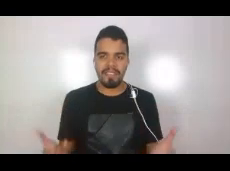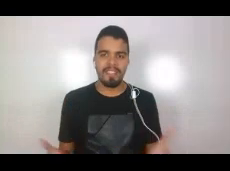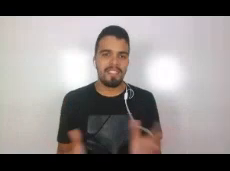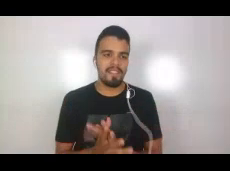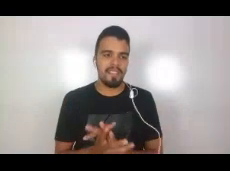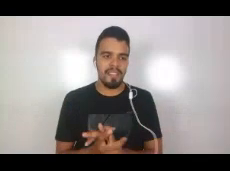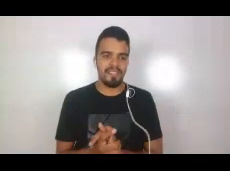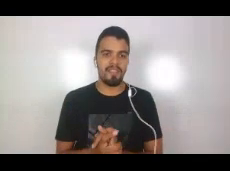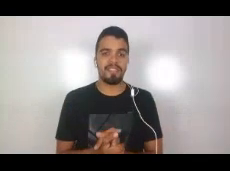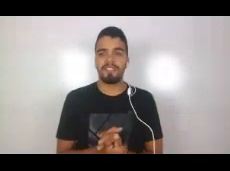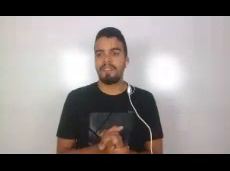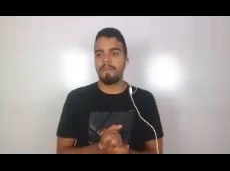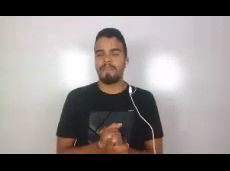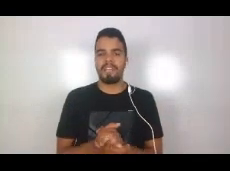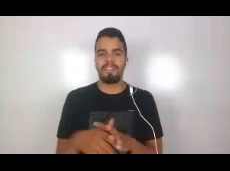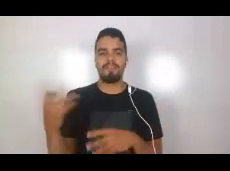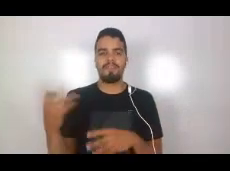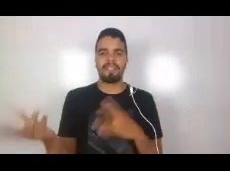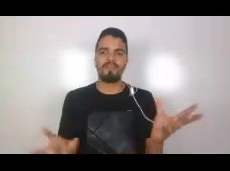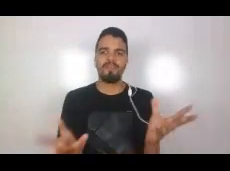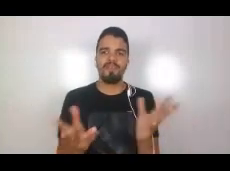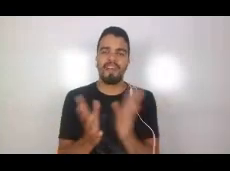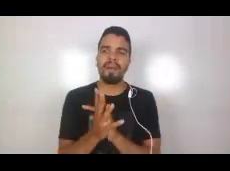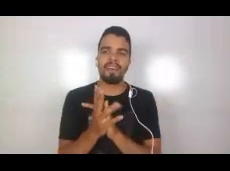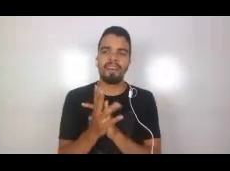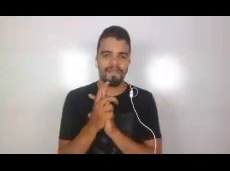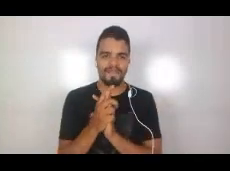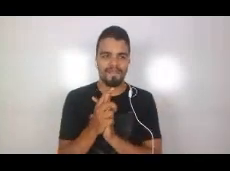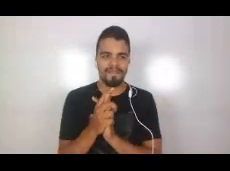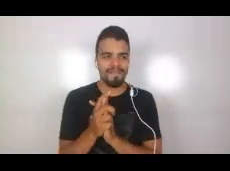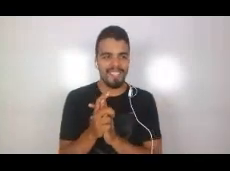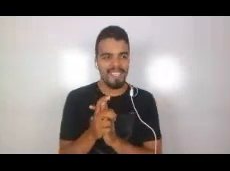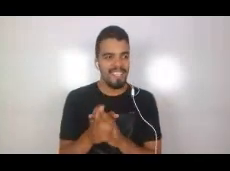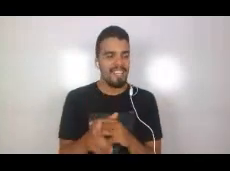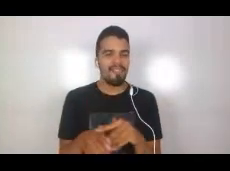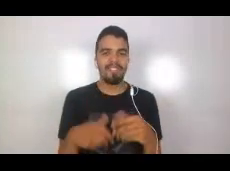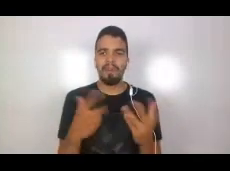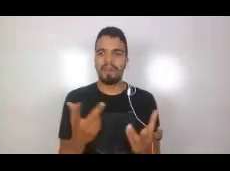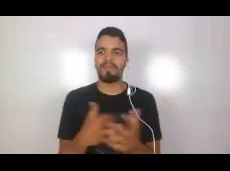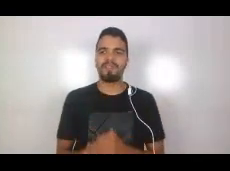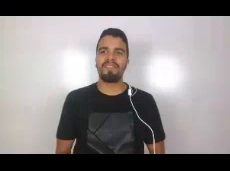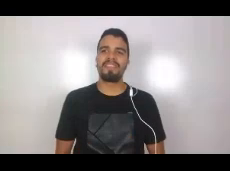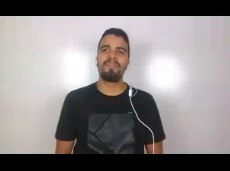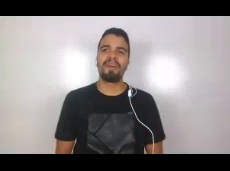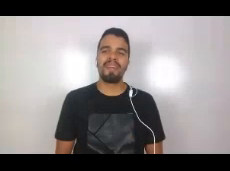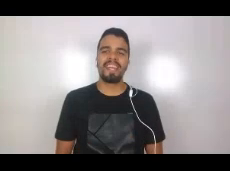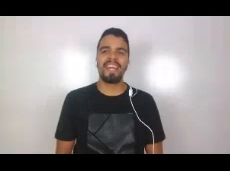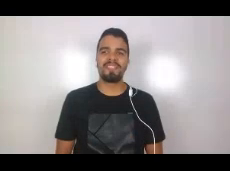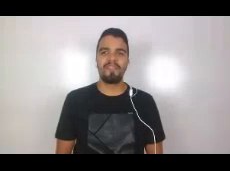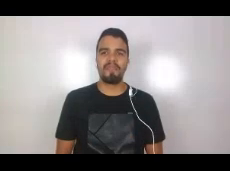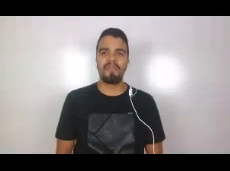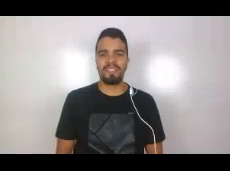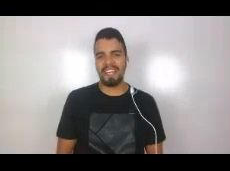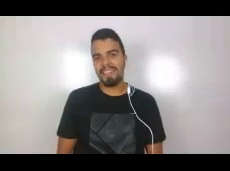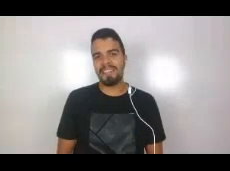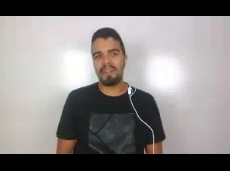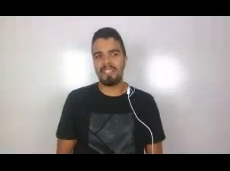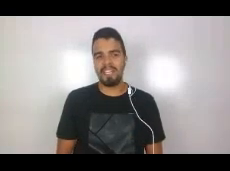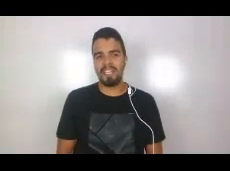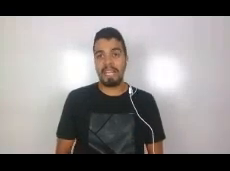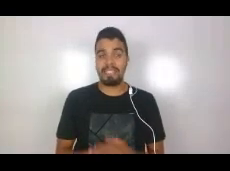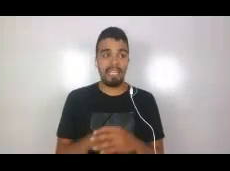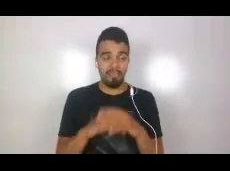espaços acessíveis a isso. Nós, às vezes, por exemplo, um surdo vai no banco. Quando uma pessoa surda vai no banco, ele quer resolver alguma coisa, será